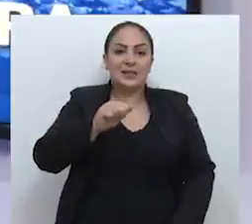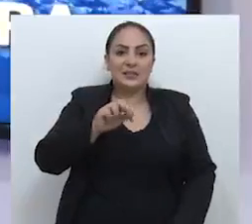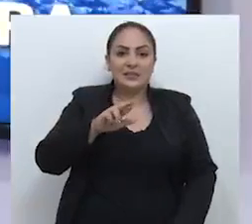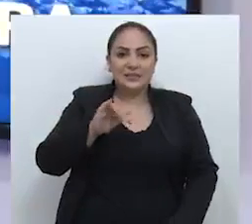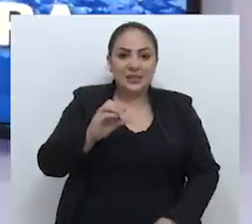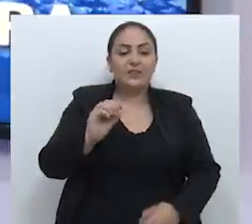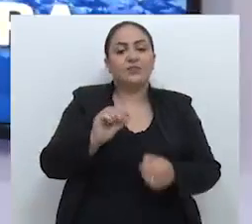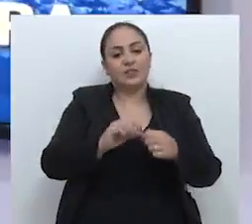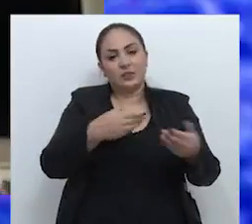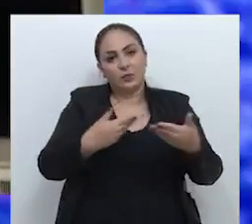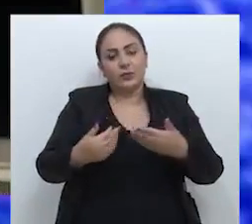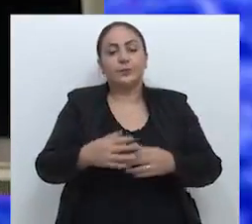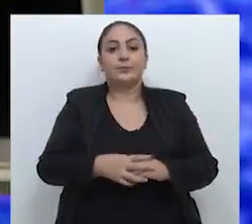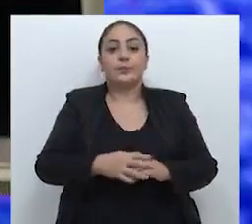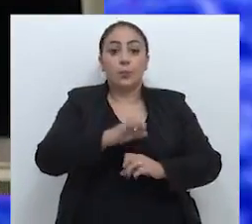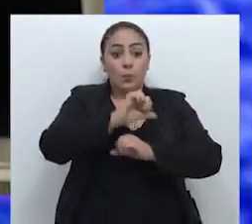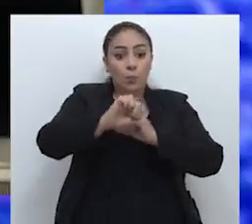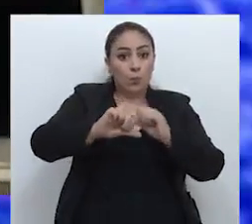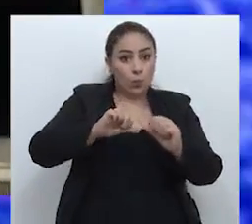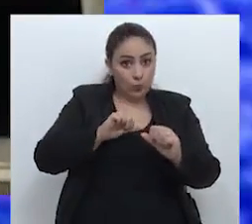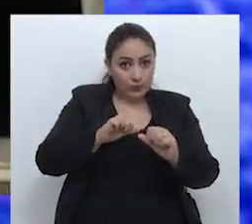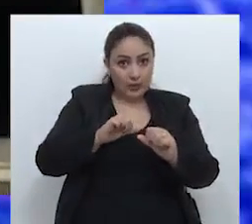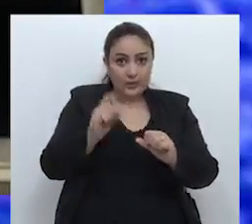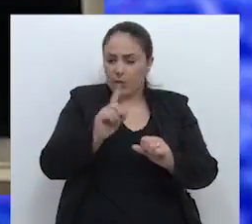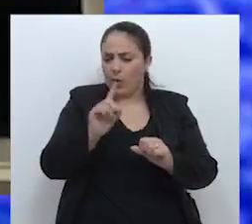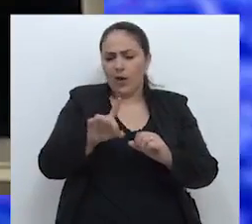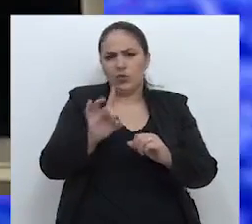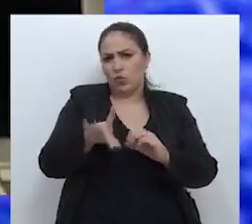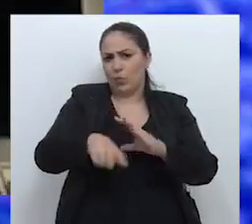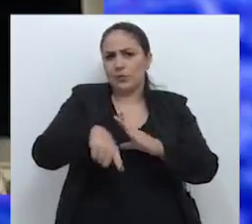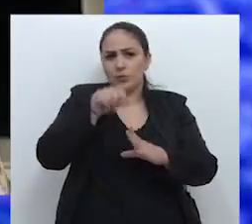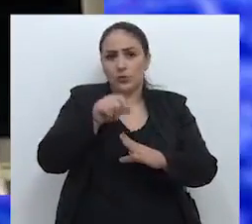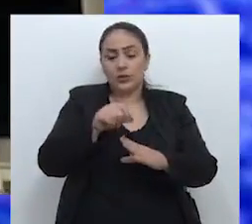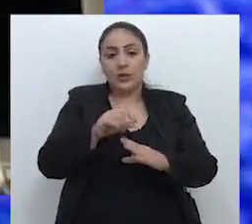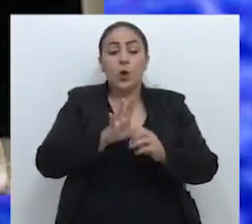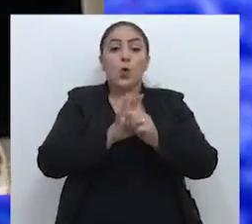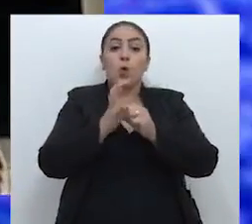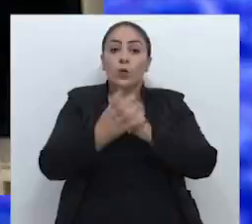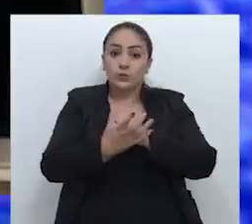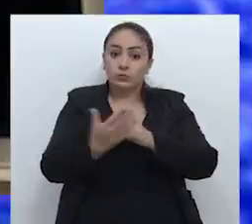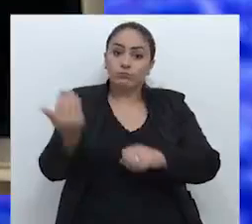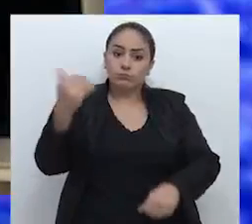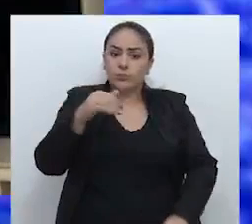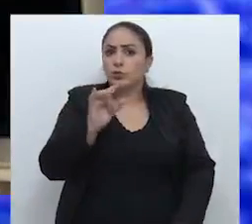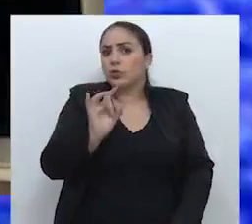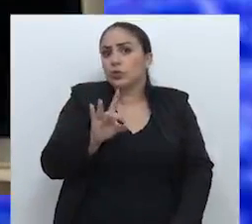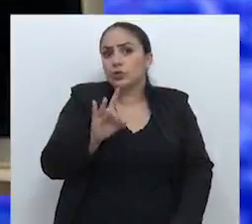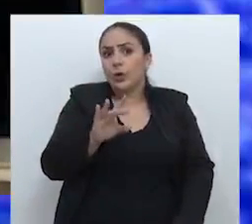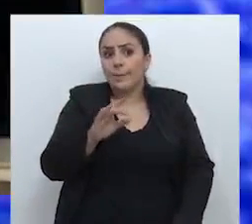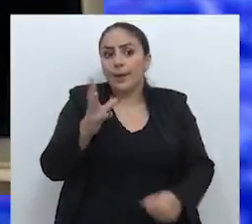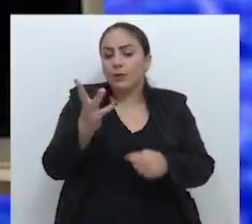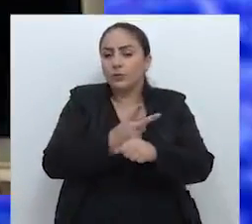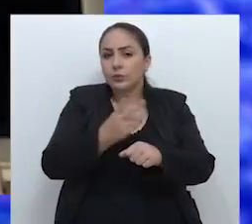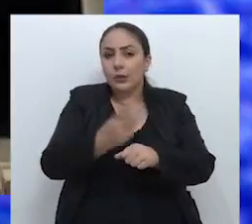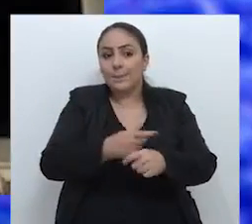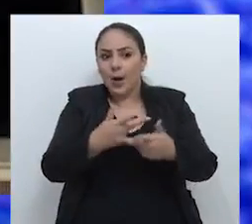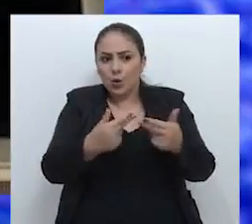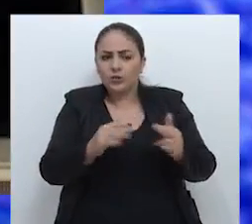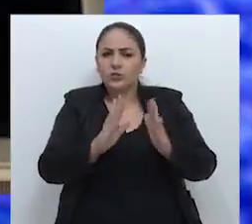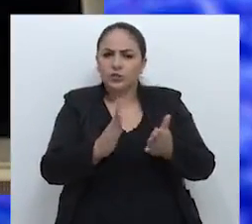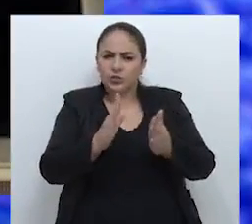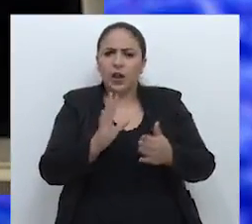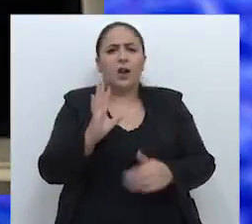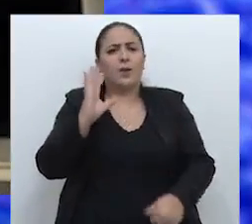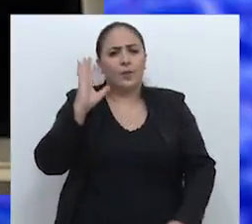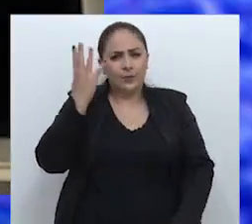faz o convite. Mudar já não é mais uma escolha. O Covid veio apenas para acelerar algo que